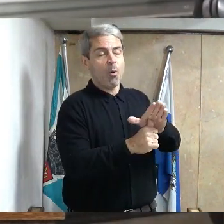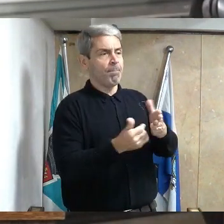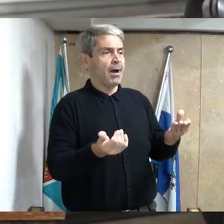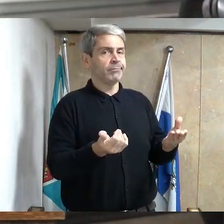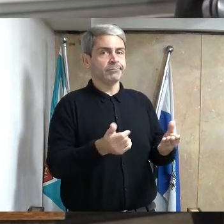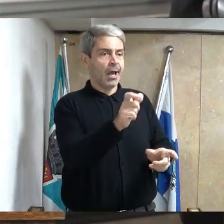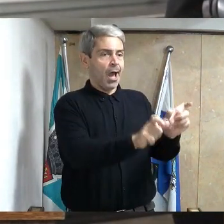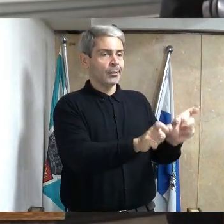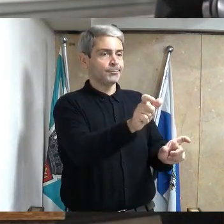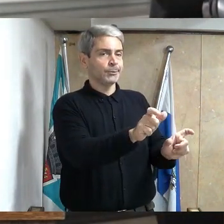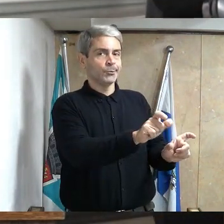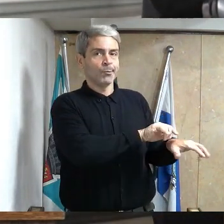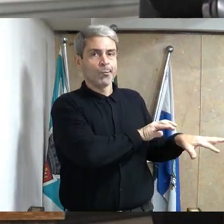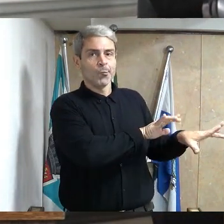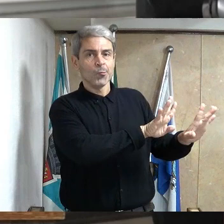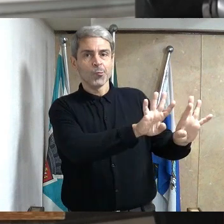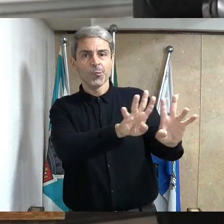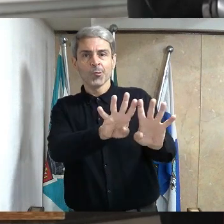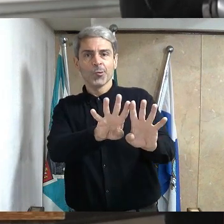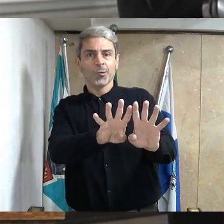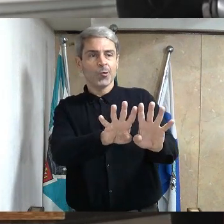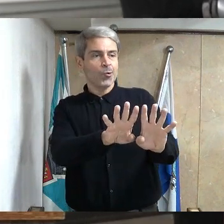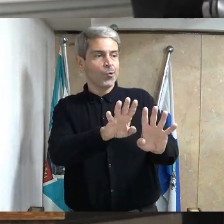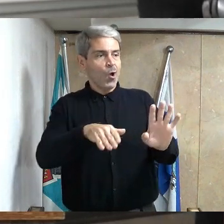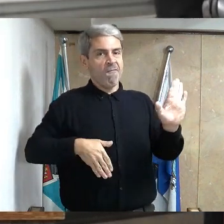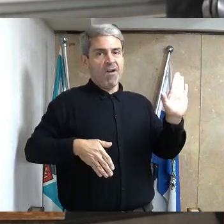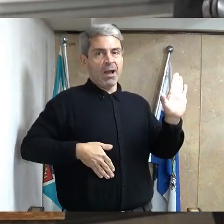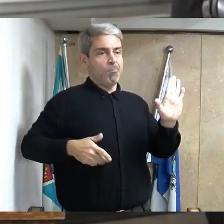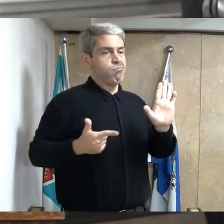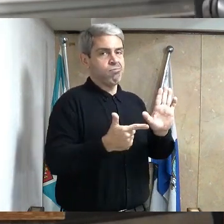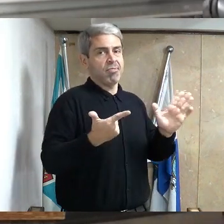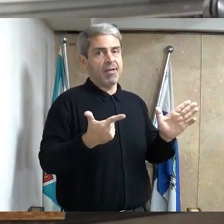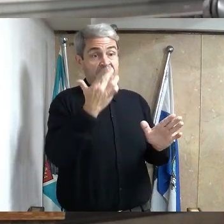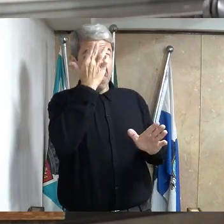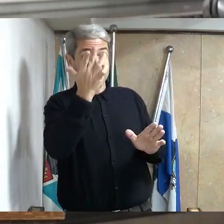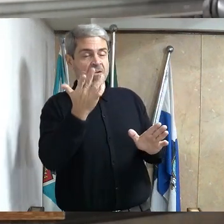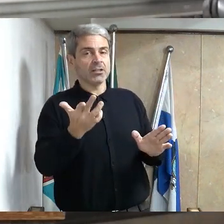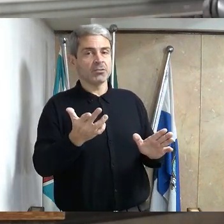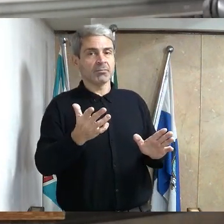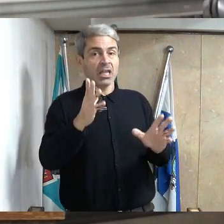E o morador faz toda a sua parte, abre o seu protocolo,